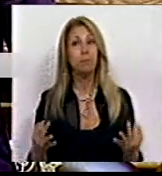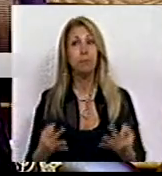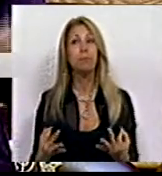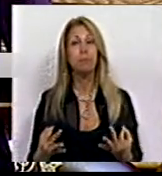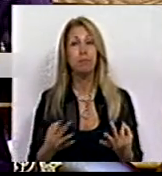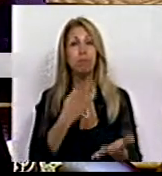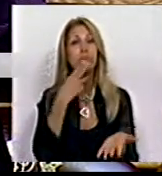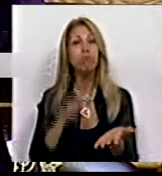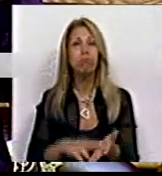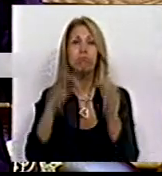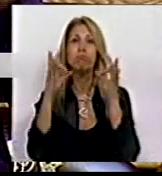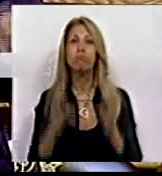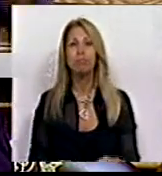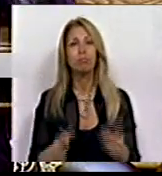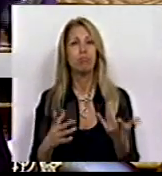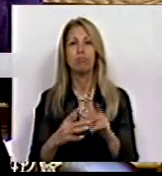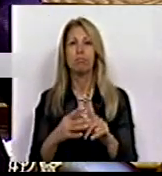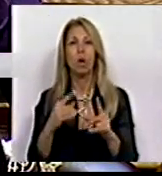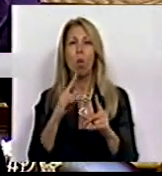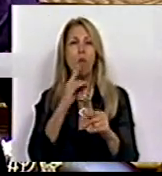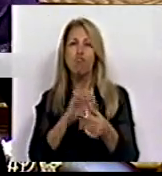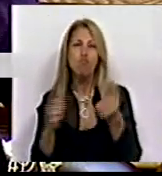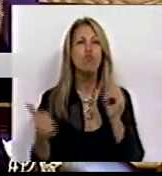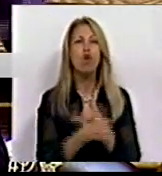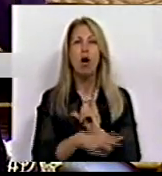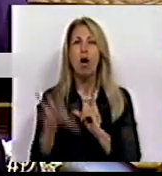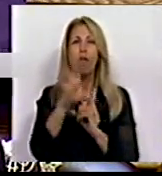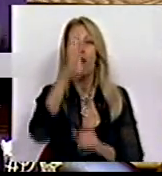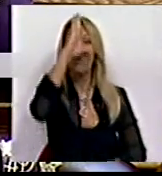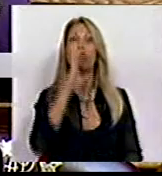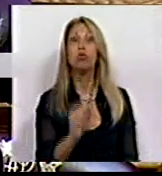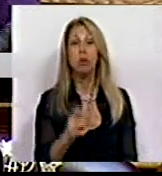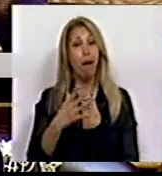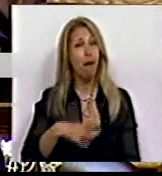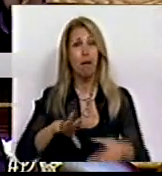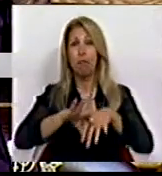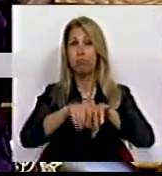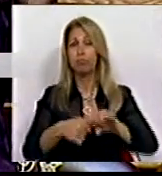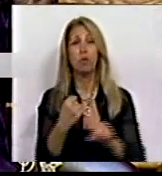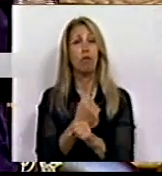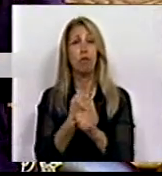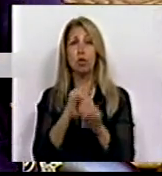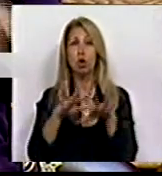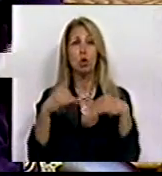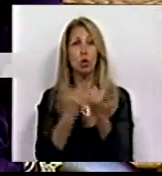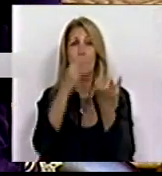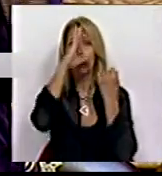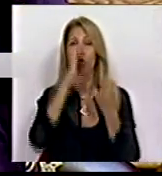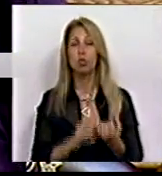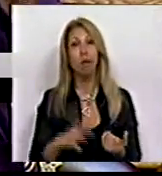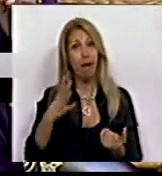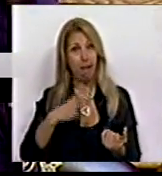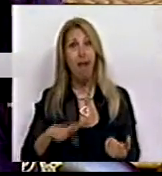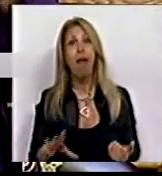uma verdadeira reconfiguração do Estado. Uma reconfiguração do Estado em que pretendem destruir as funções sociais do Estado e em que